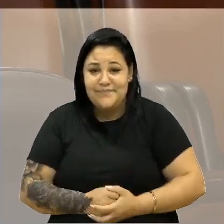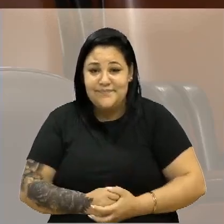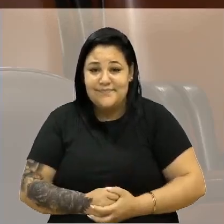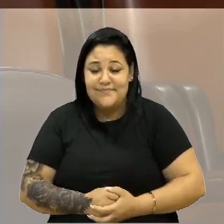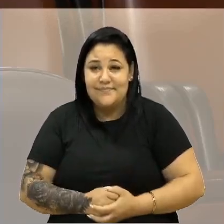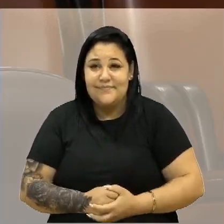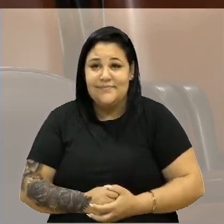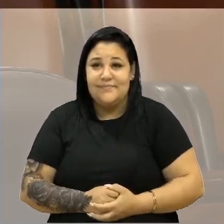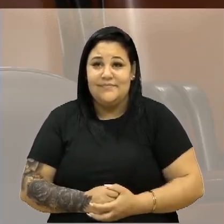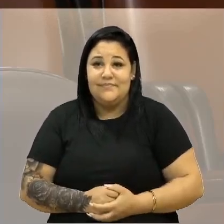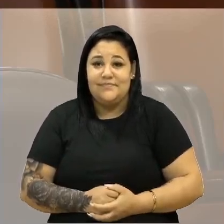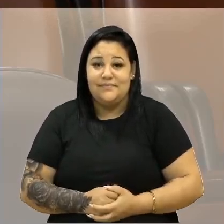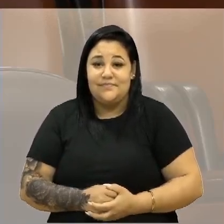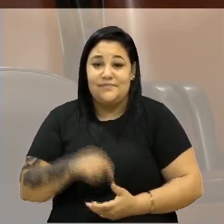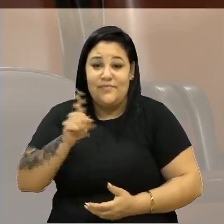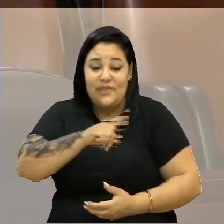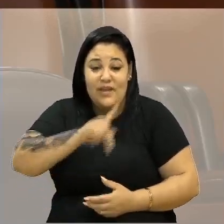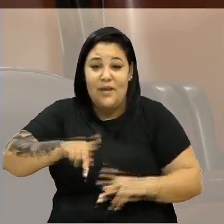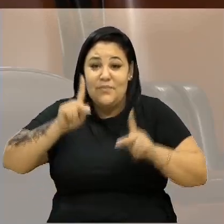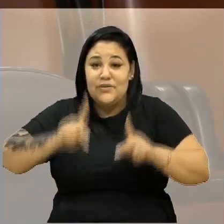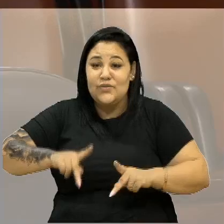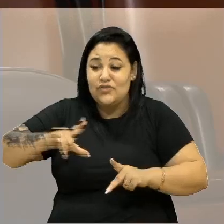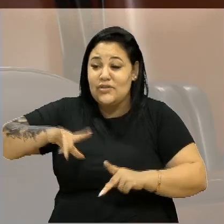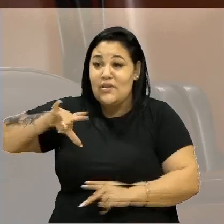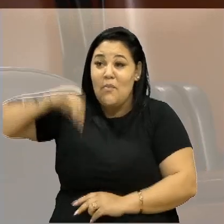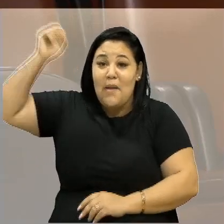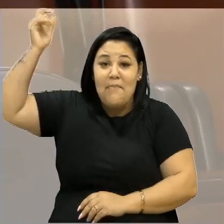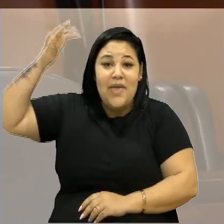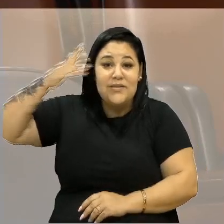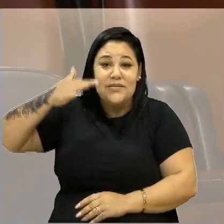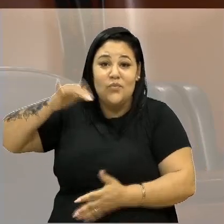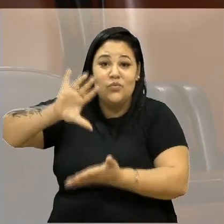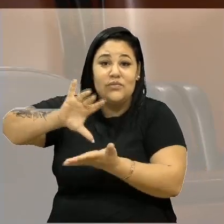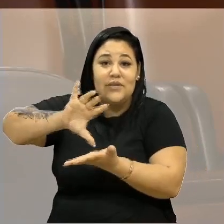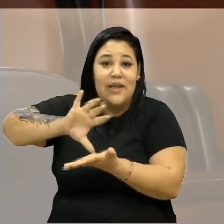de receber uma bênção na Praça Dante.